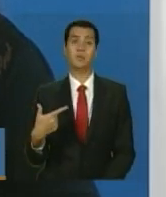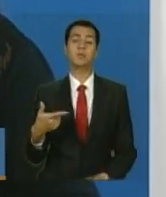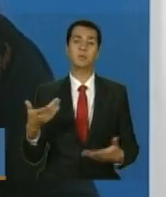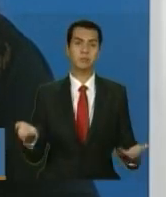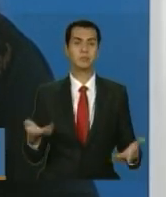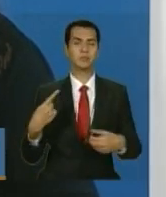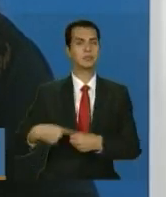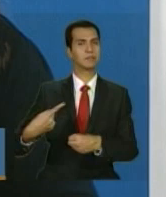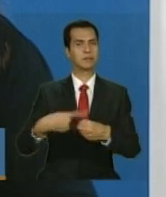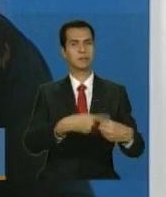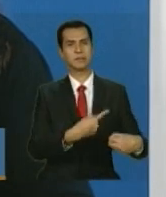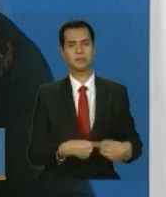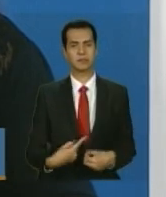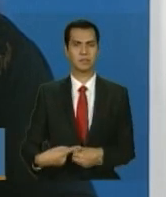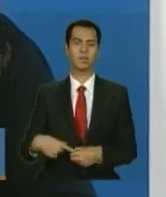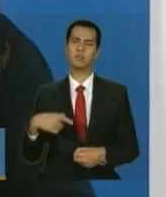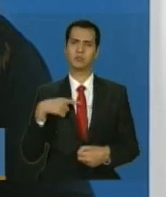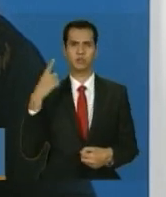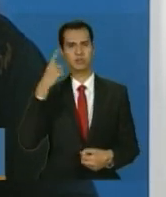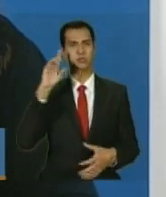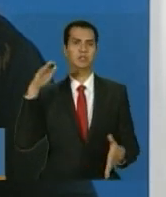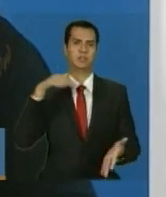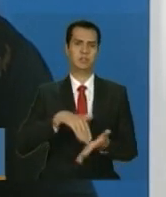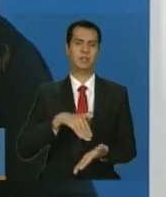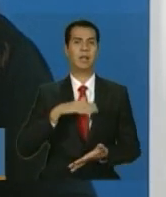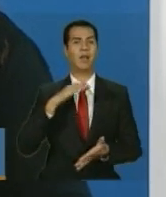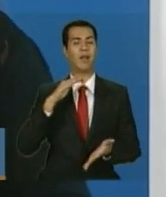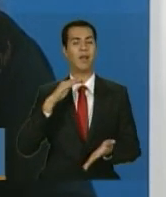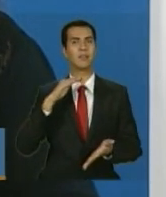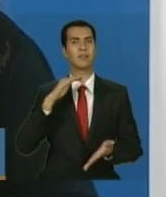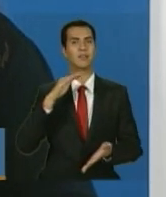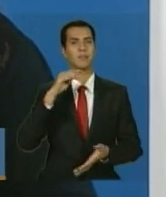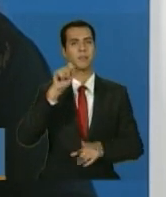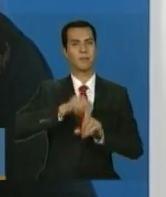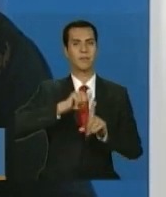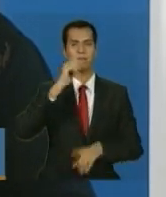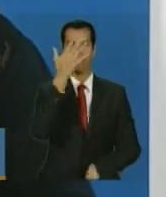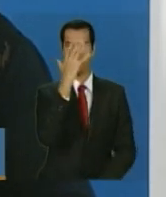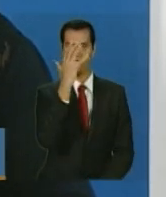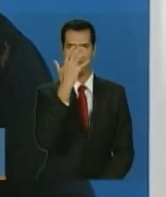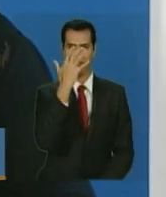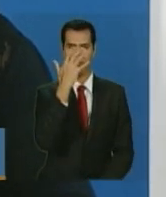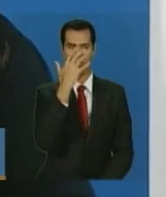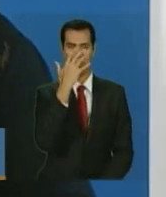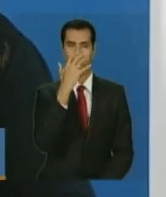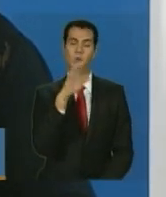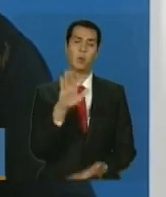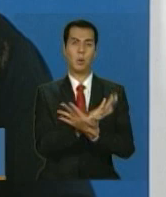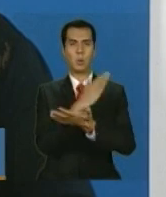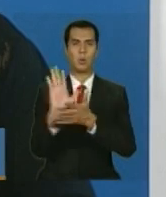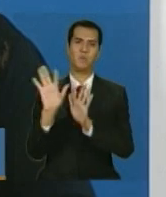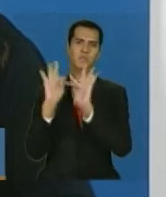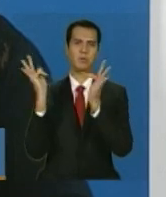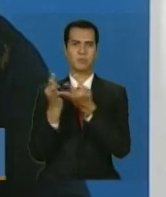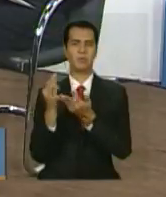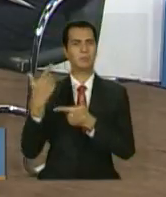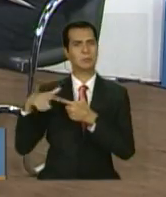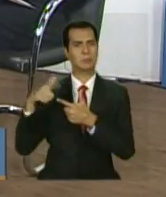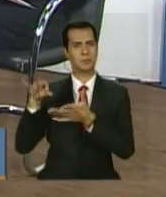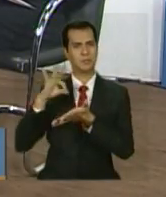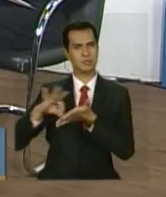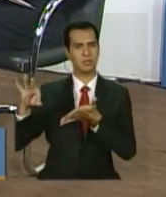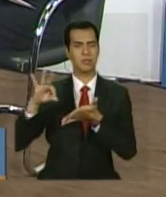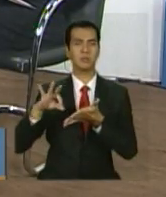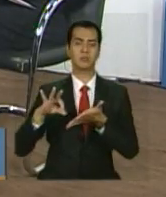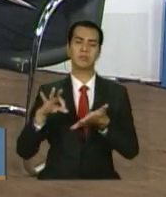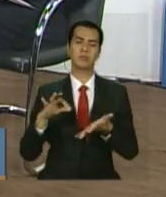atualizar os dados das famílias que estão desatualizadas e são beneficiárias do Bolsa Família ou daquelas com indícios de inconsistência no Cadastro Único. Ou seja, um